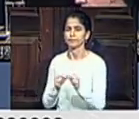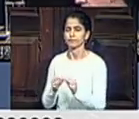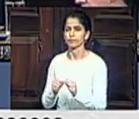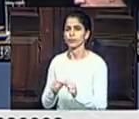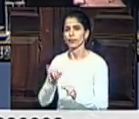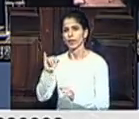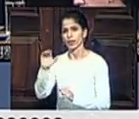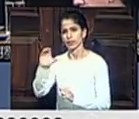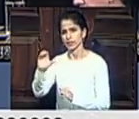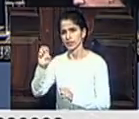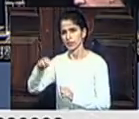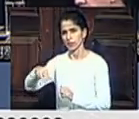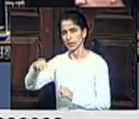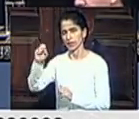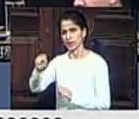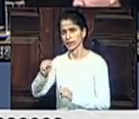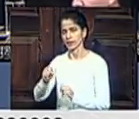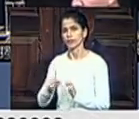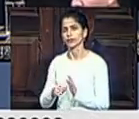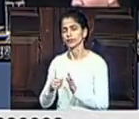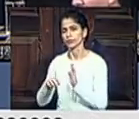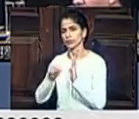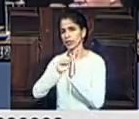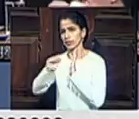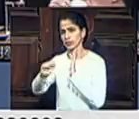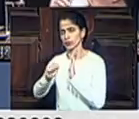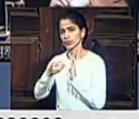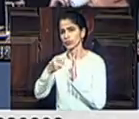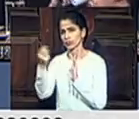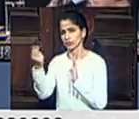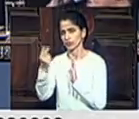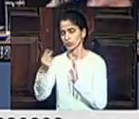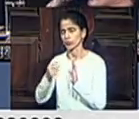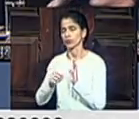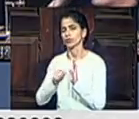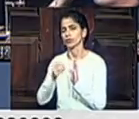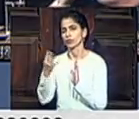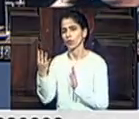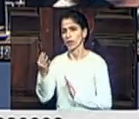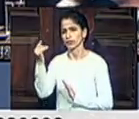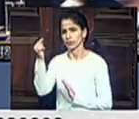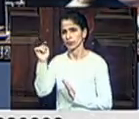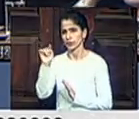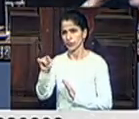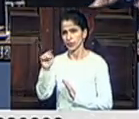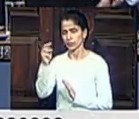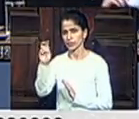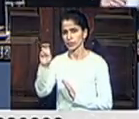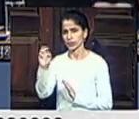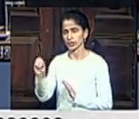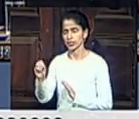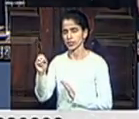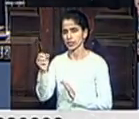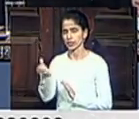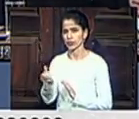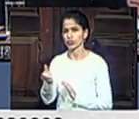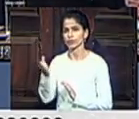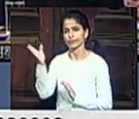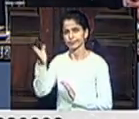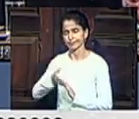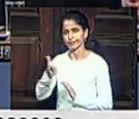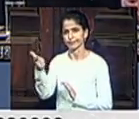do ICMS e o artigo 2º da Lei 4.056, de 30 de dezembro de